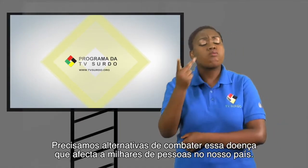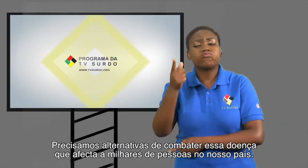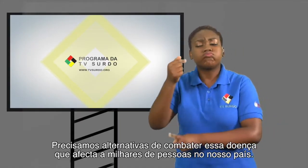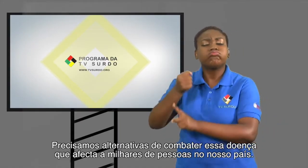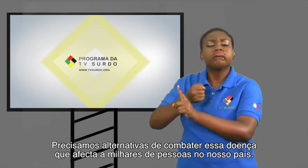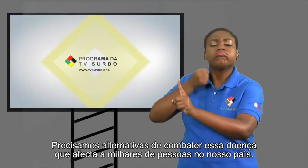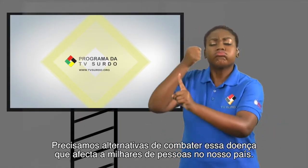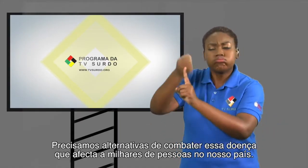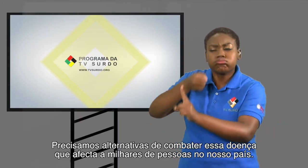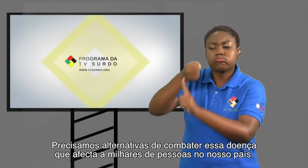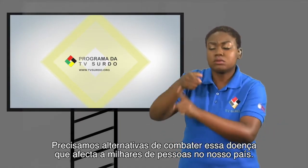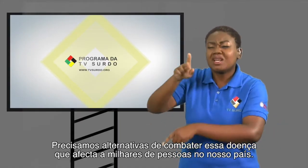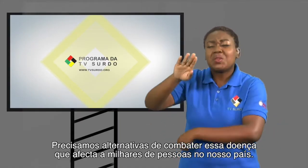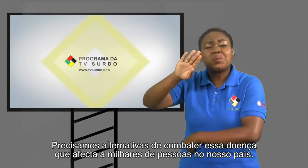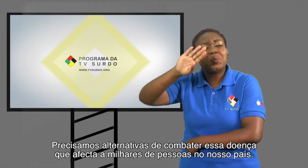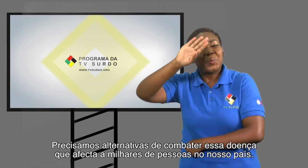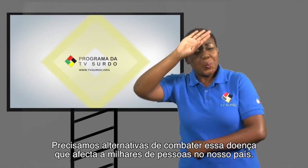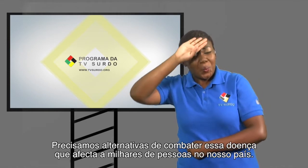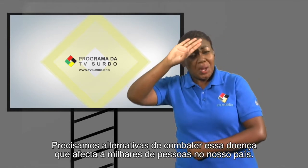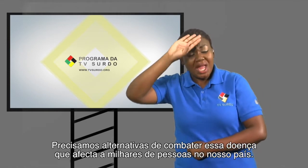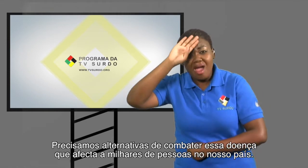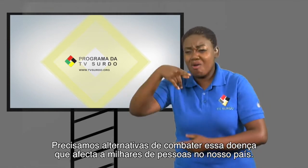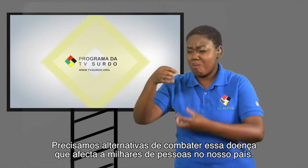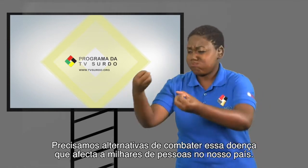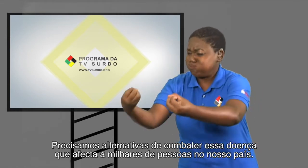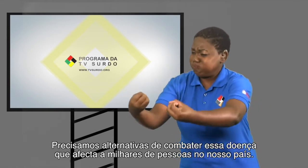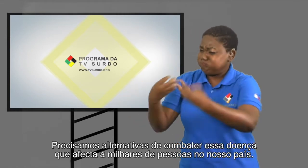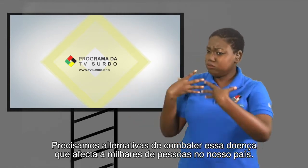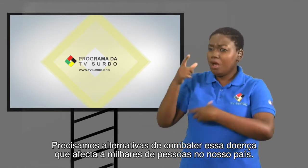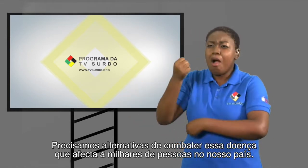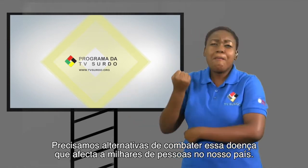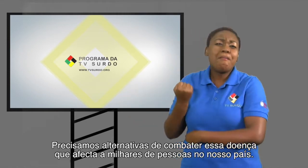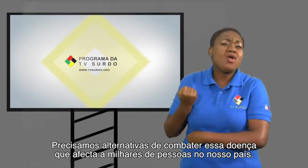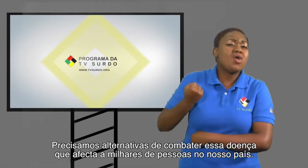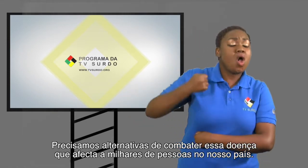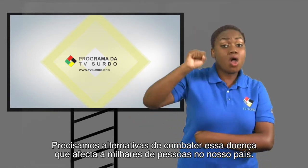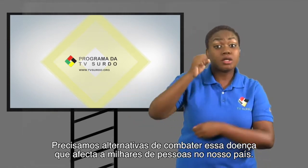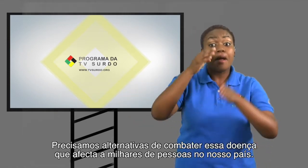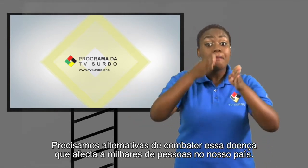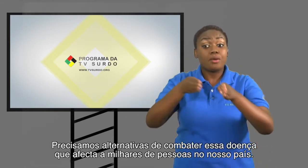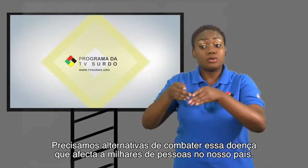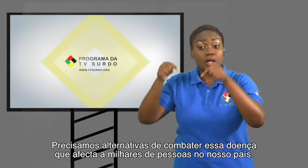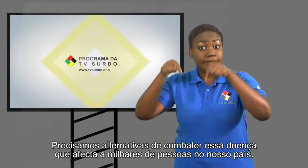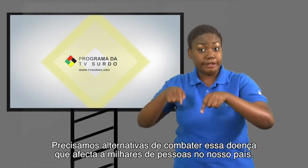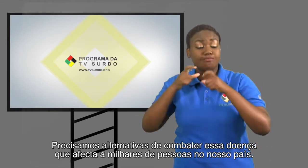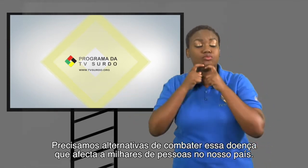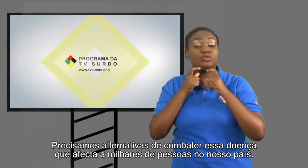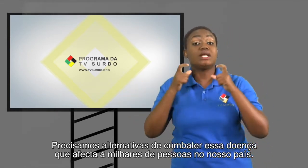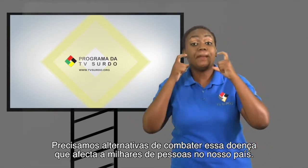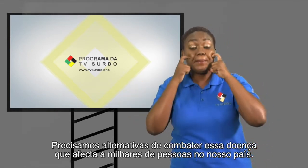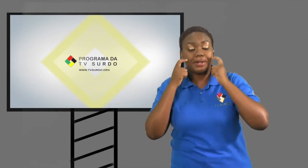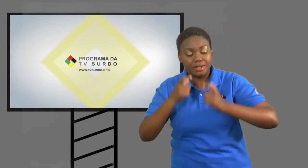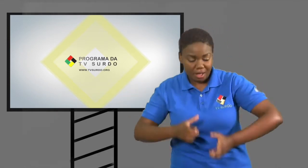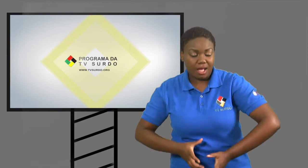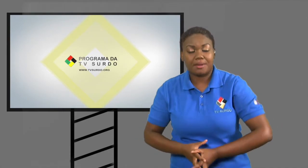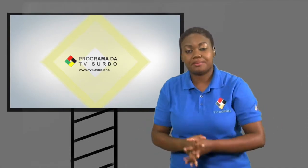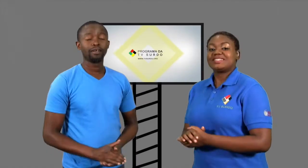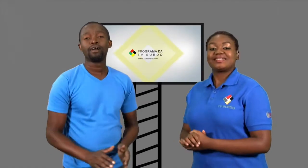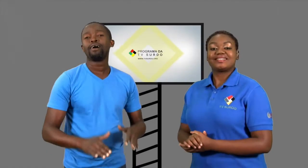Precisamos de alternativas para combater essa doença que afeta milhares de pessoas no nosso país.